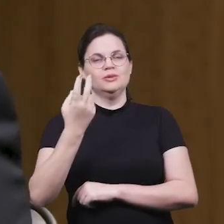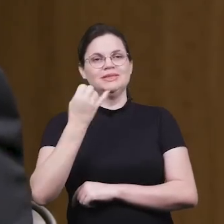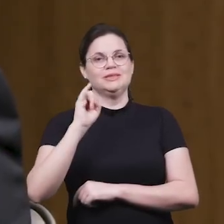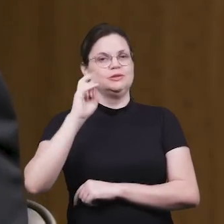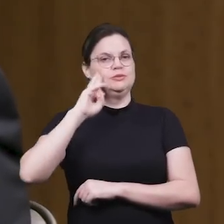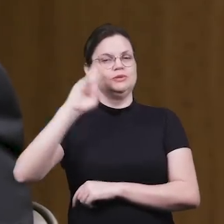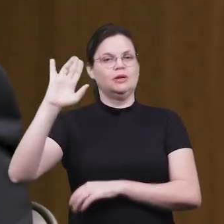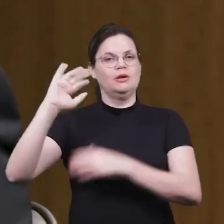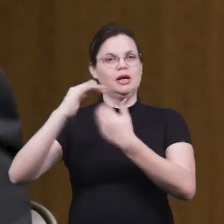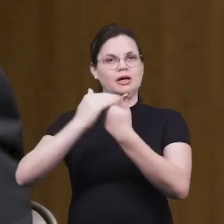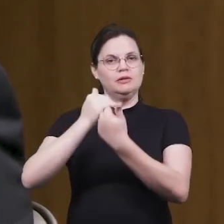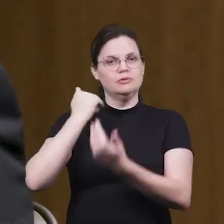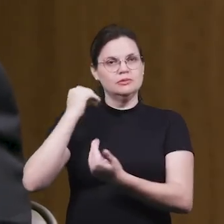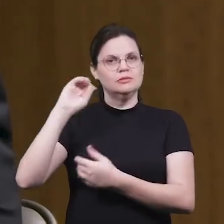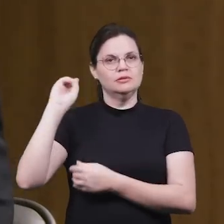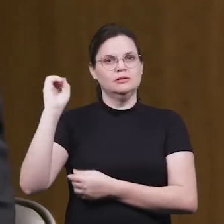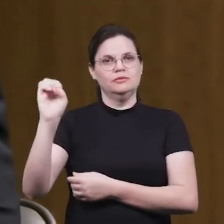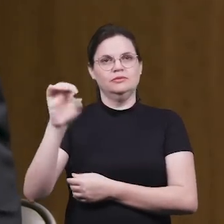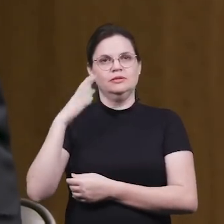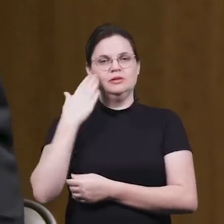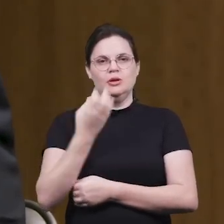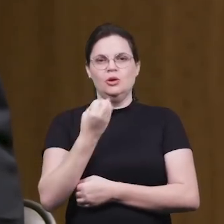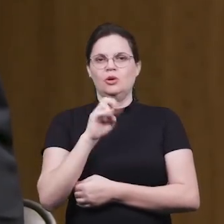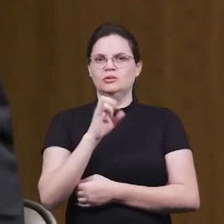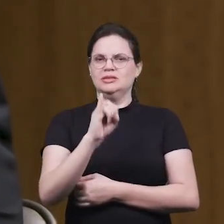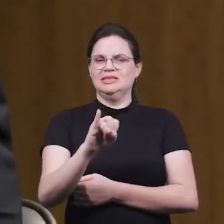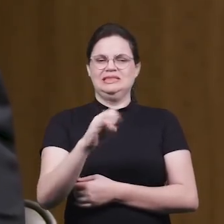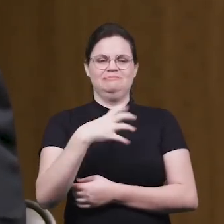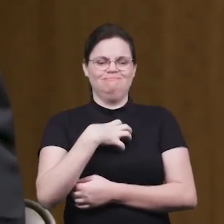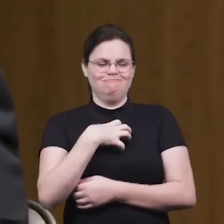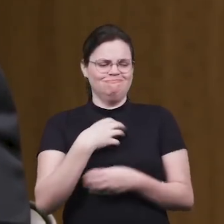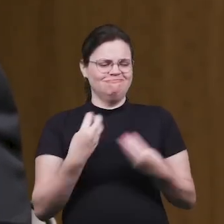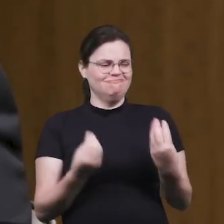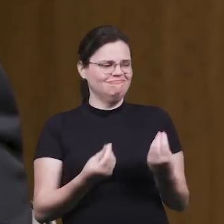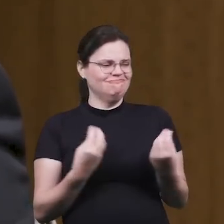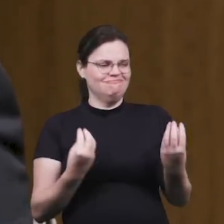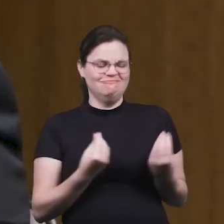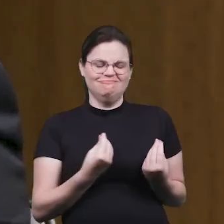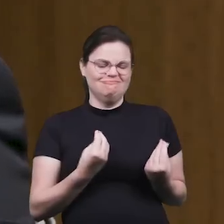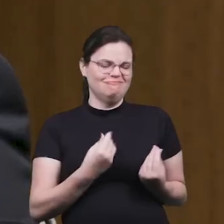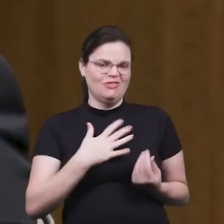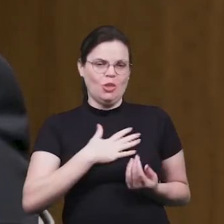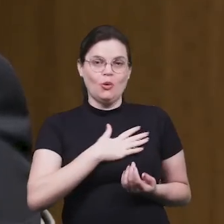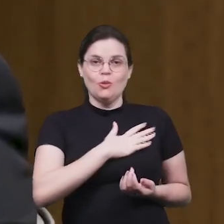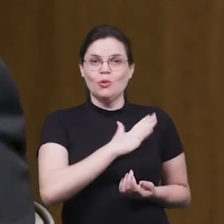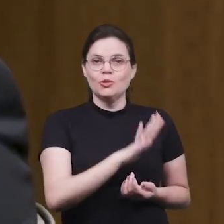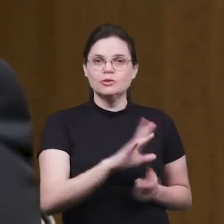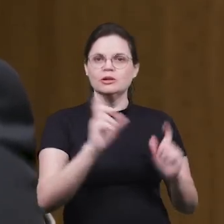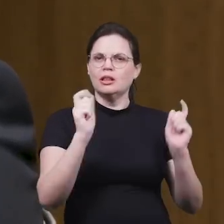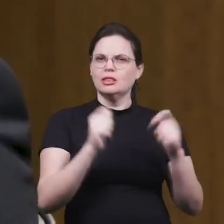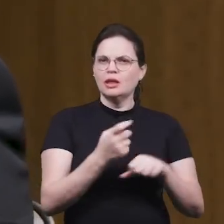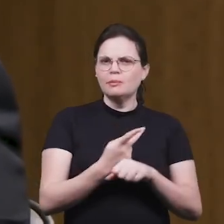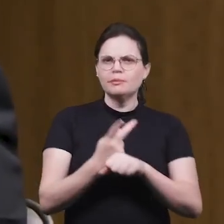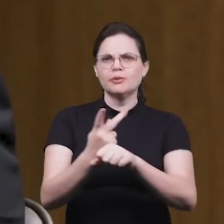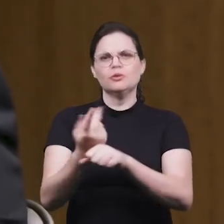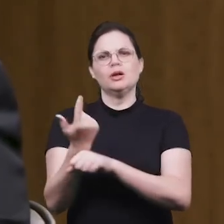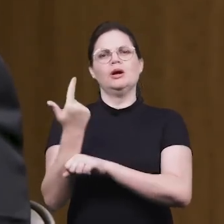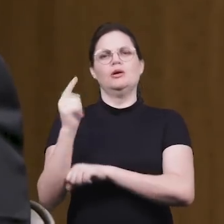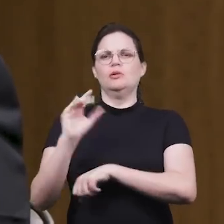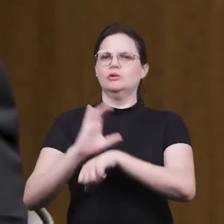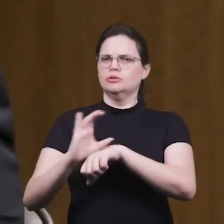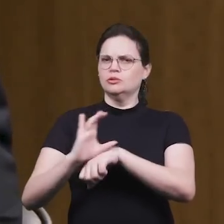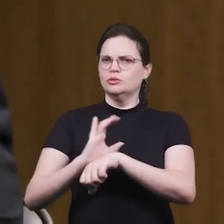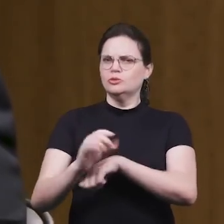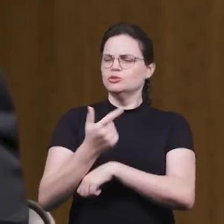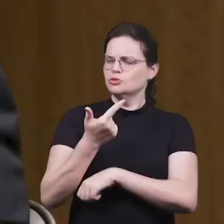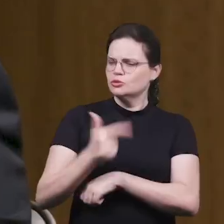Senhor, ou por alguma insatisfação, né, com aquilo ali, ele pode buscar fazer um outro curso, buscar